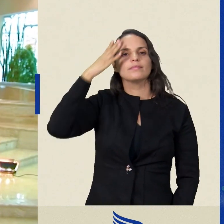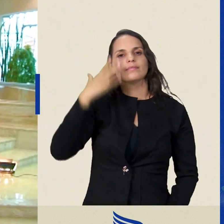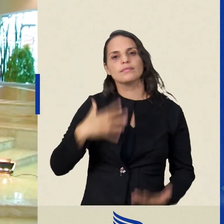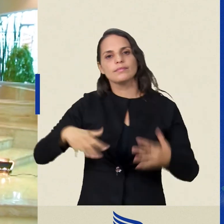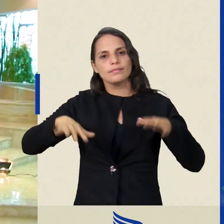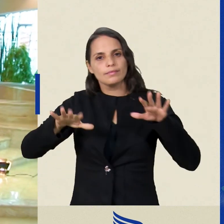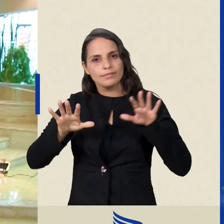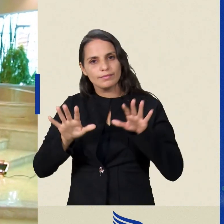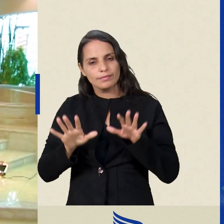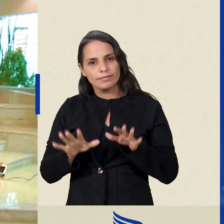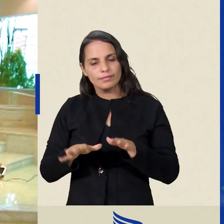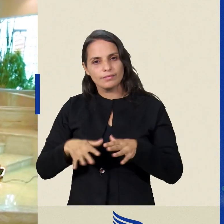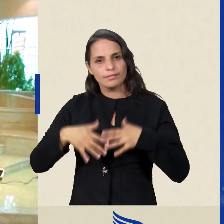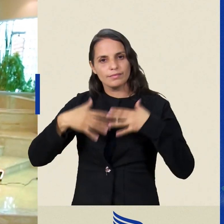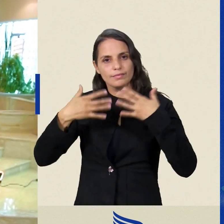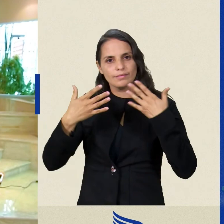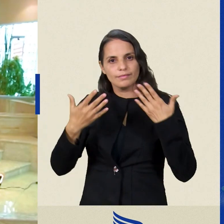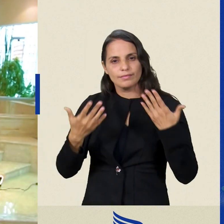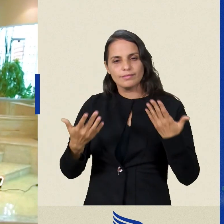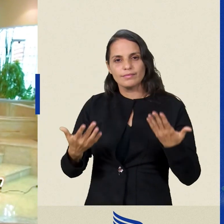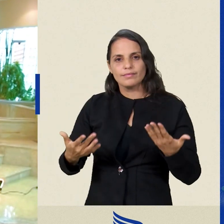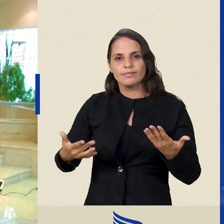inspira-nos com seu